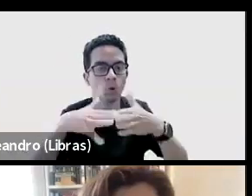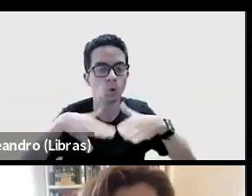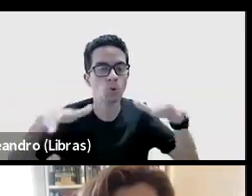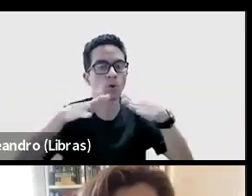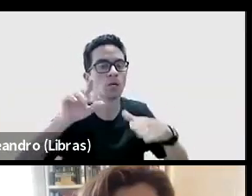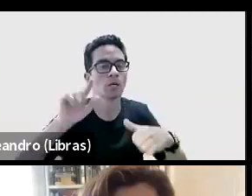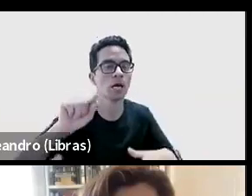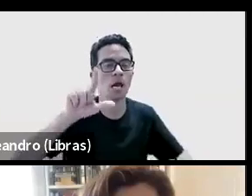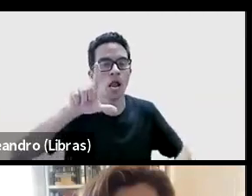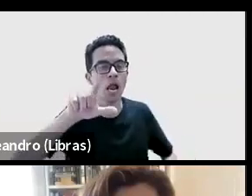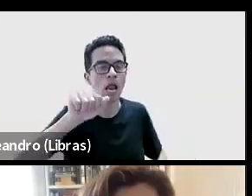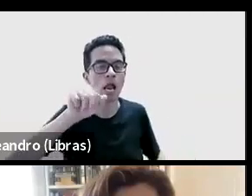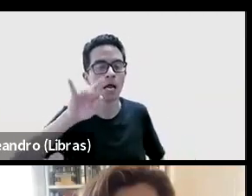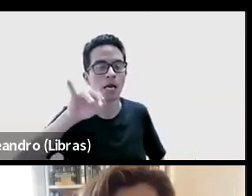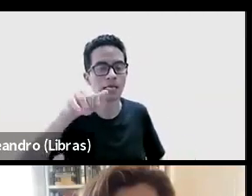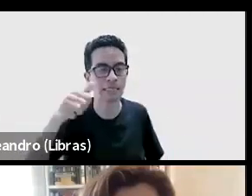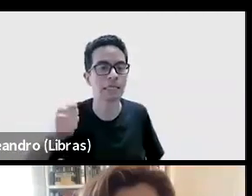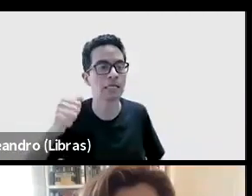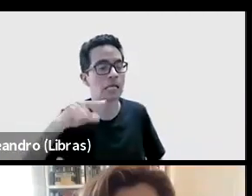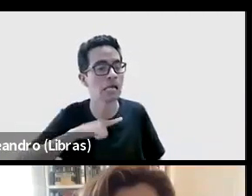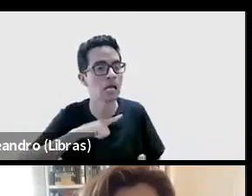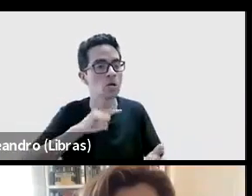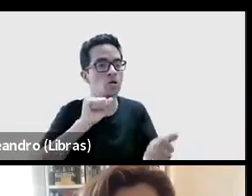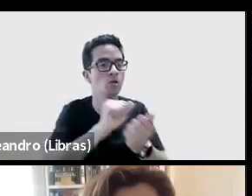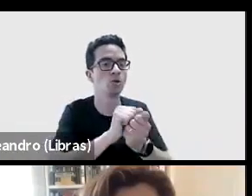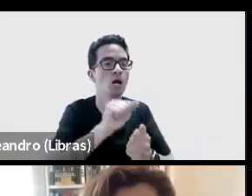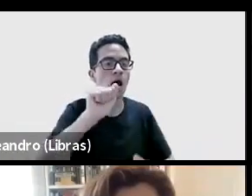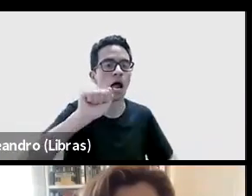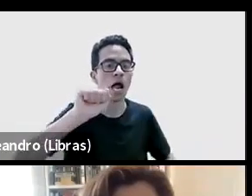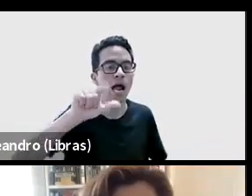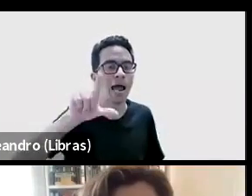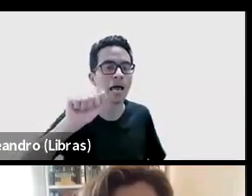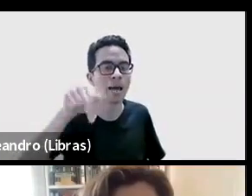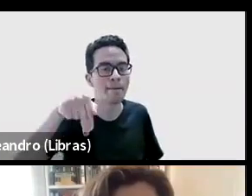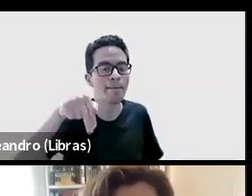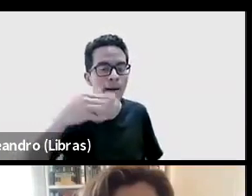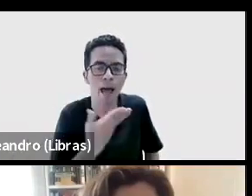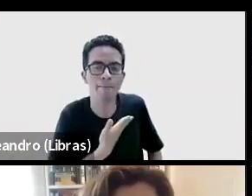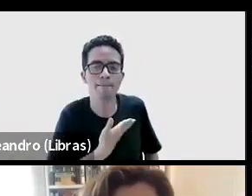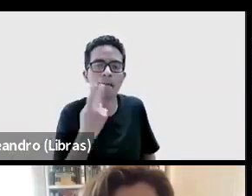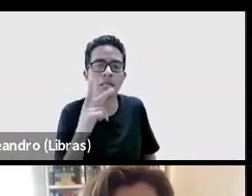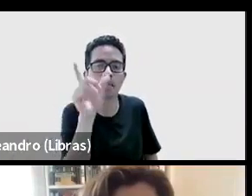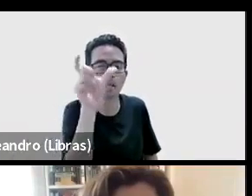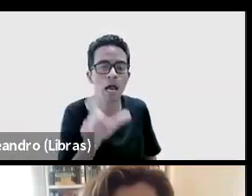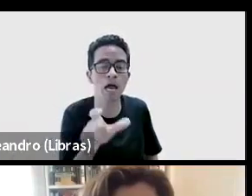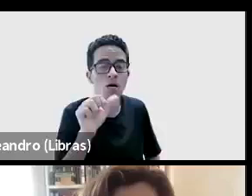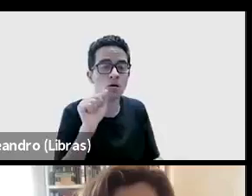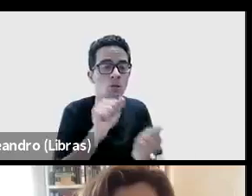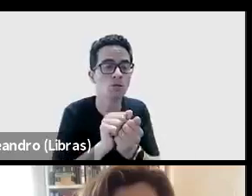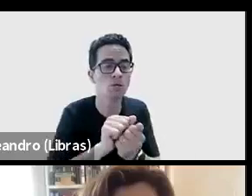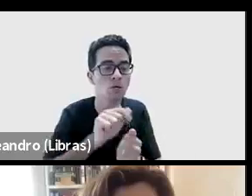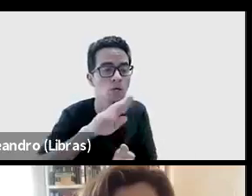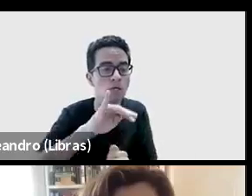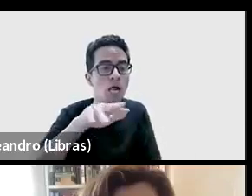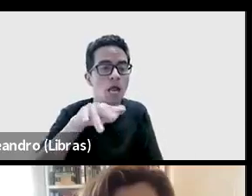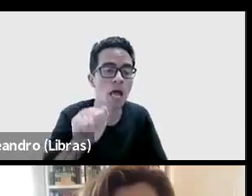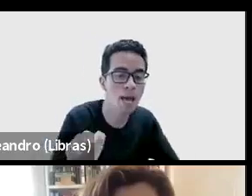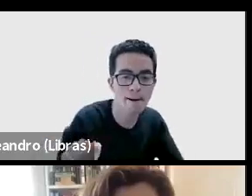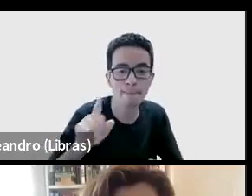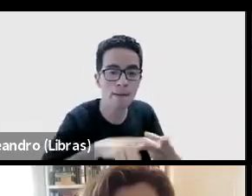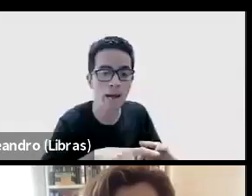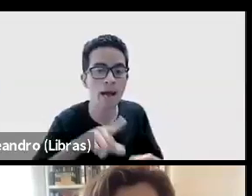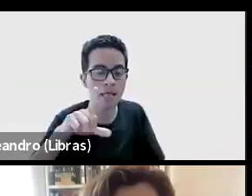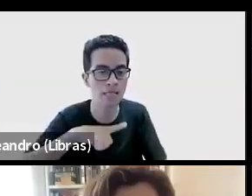tem junto com o Alan, que é amigo dela, também da Jorgelina, com pesquisadores como o Paco, que esteve